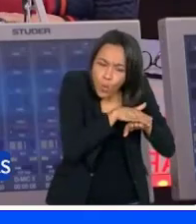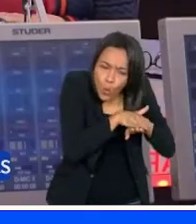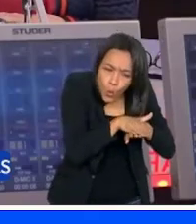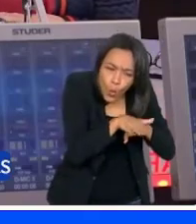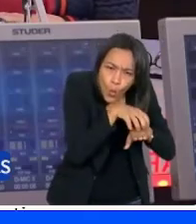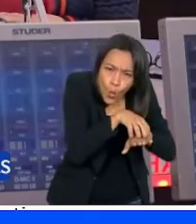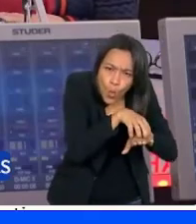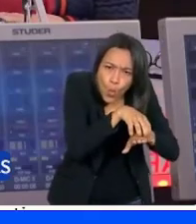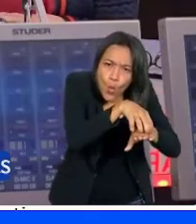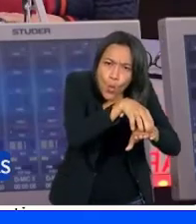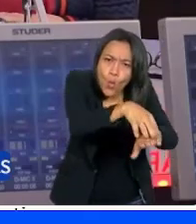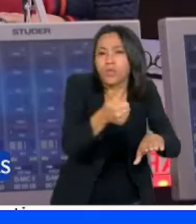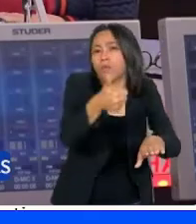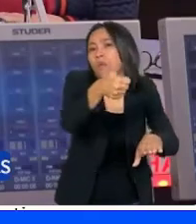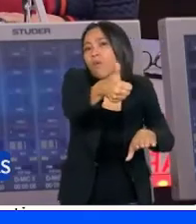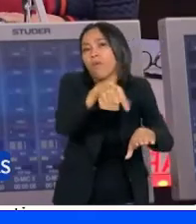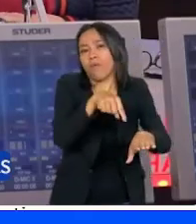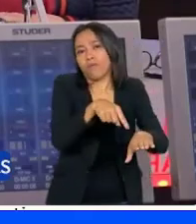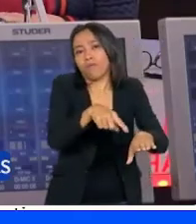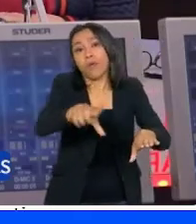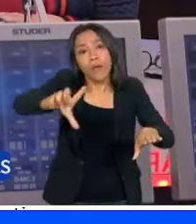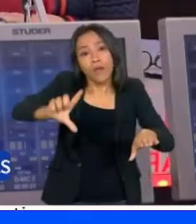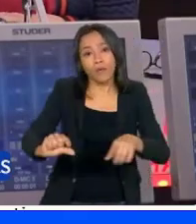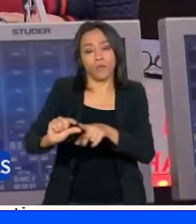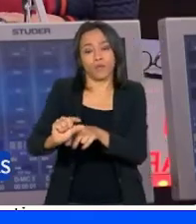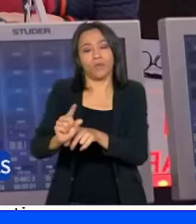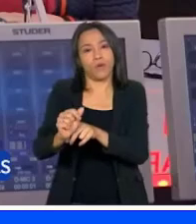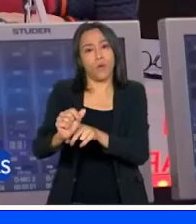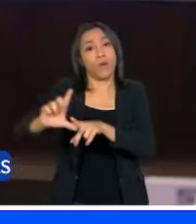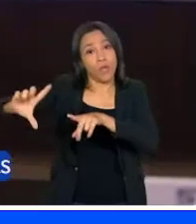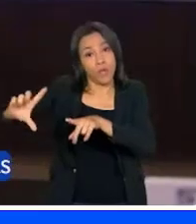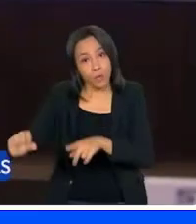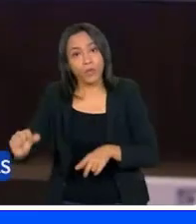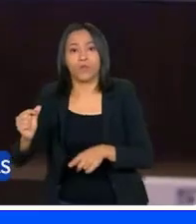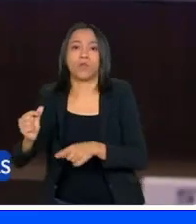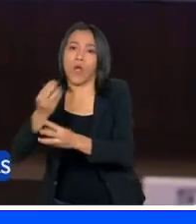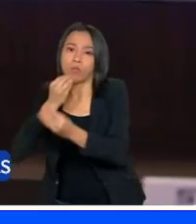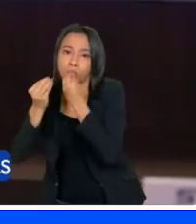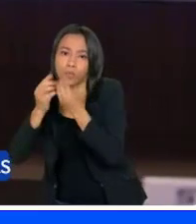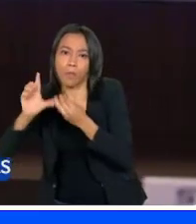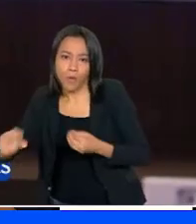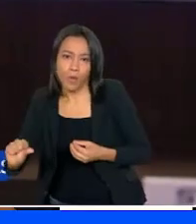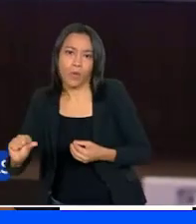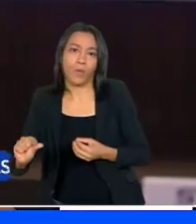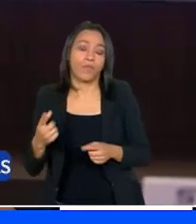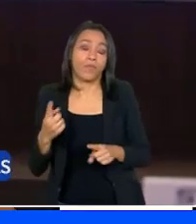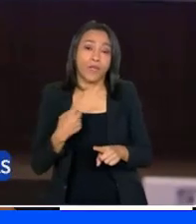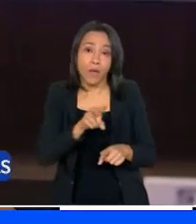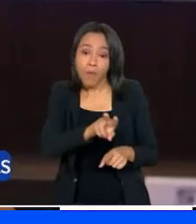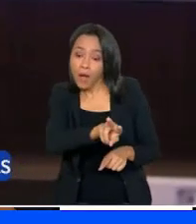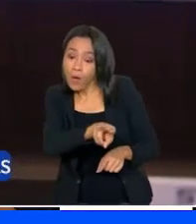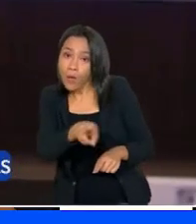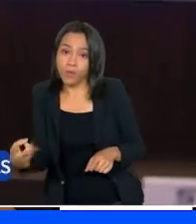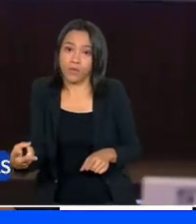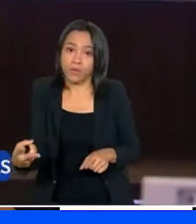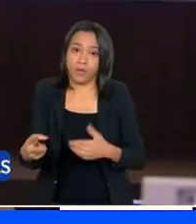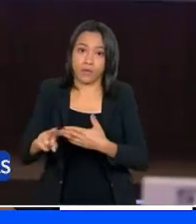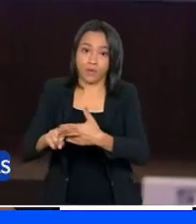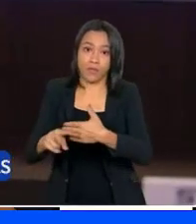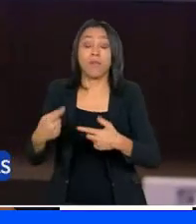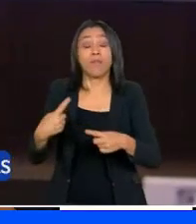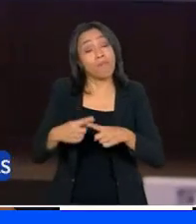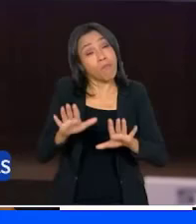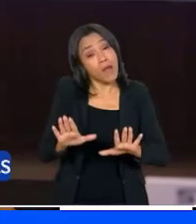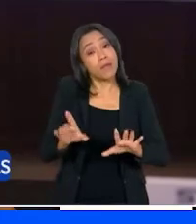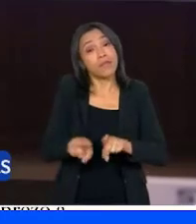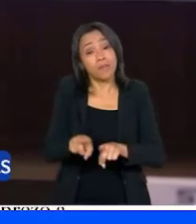relevante. Então, se cai o custo, cai também o preço. O fato é que, obviamente, preço também depende de outras variáveis. Se